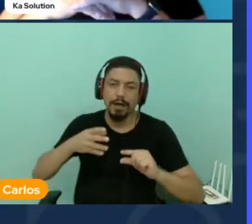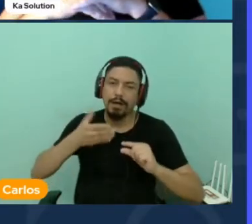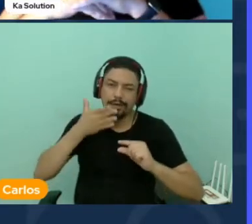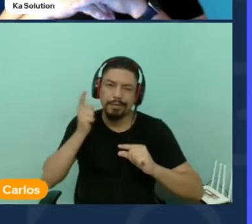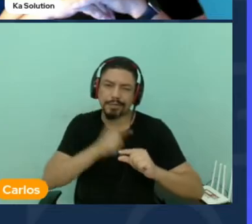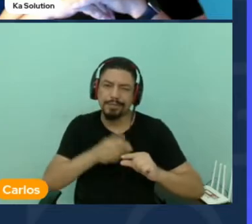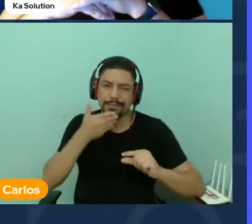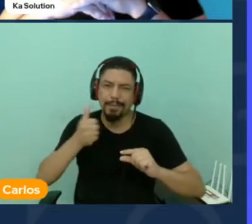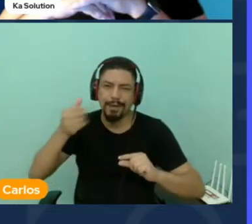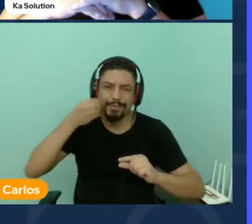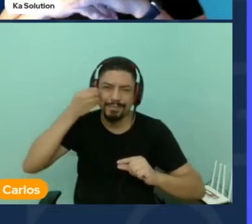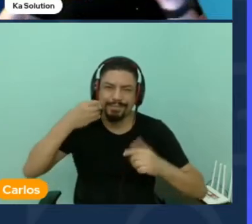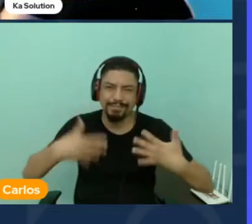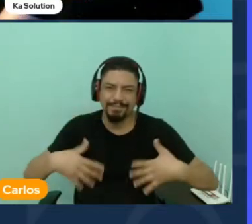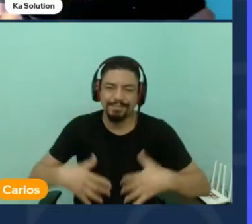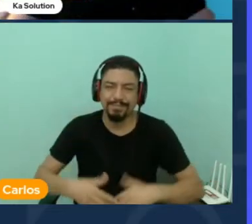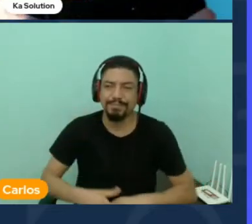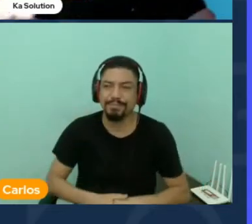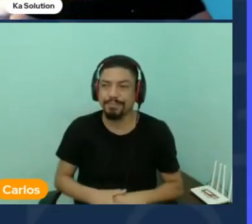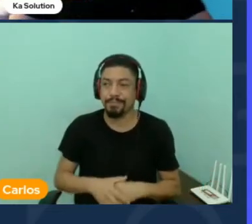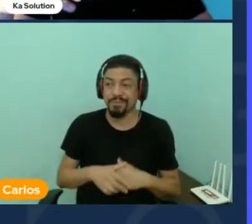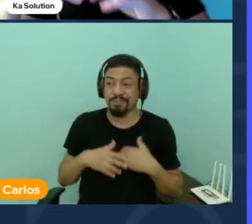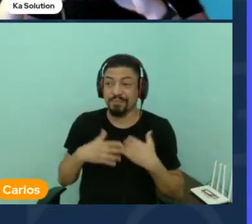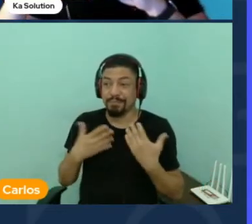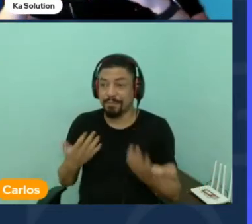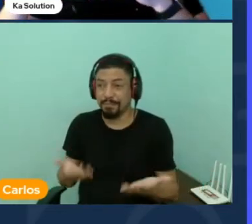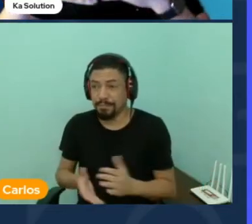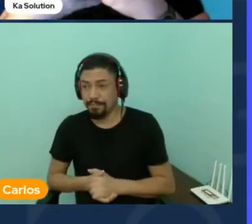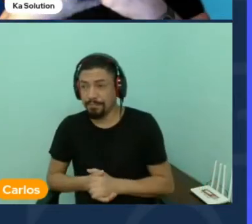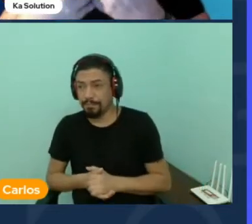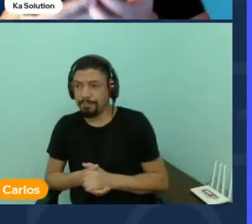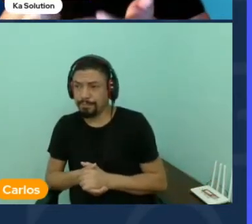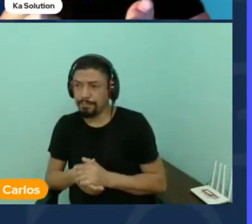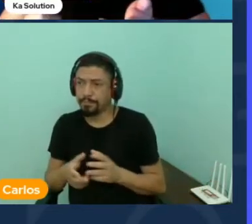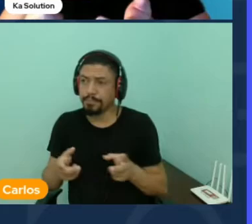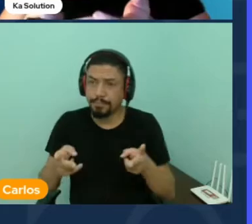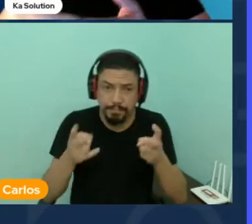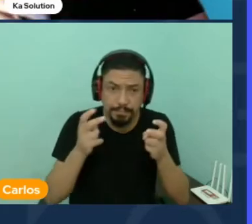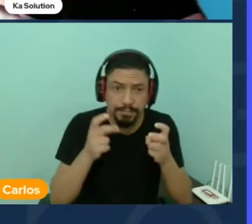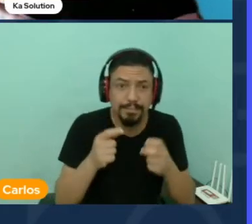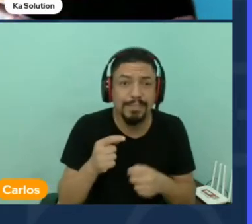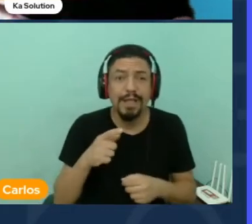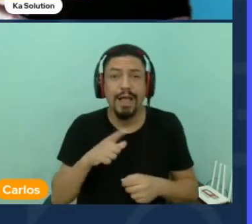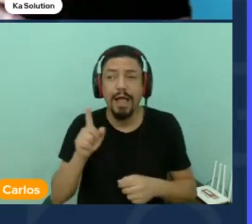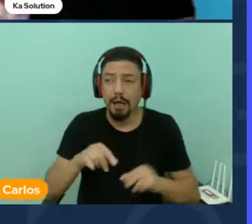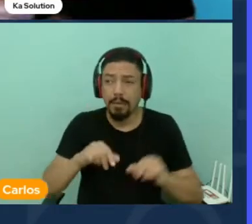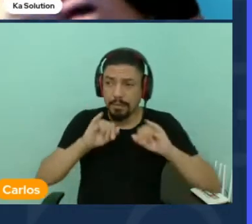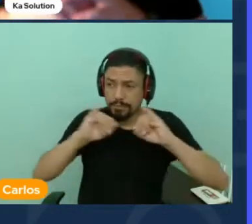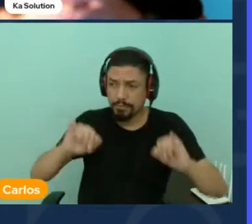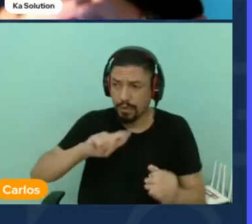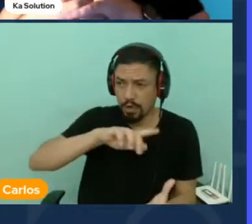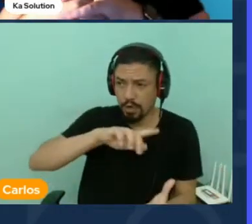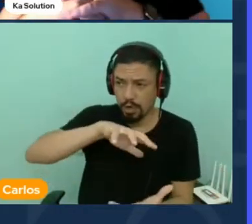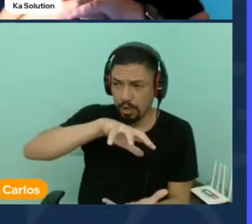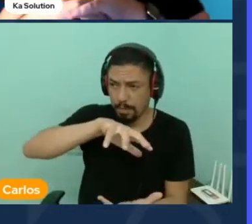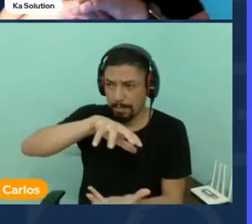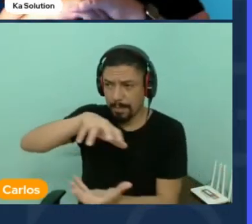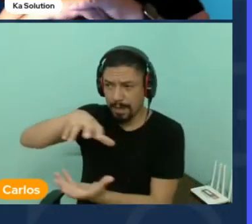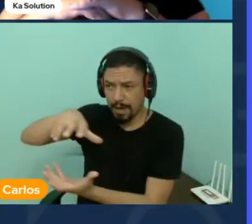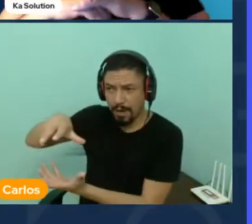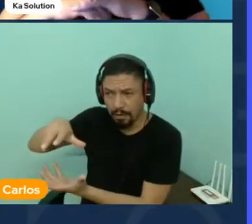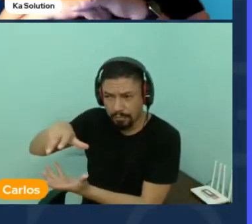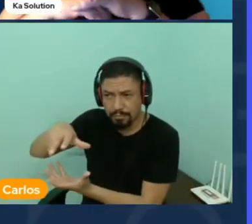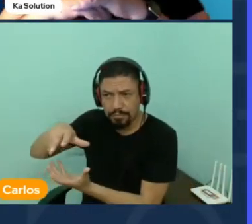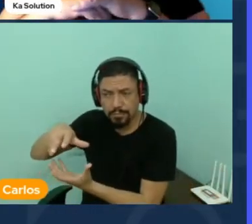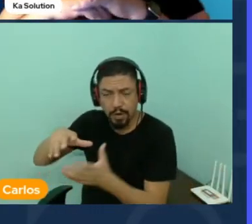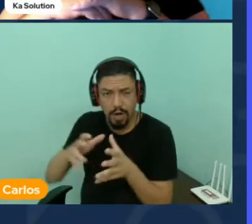melhor. Então, pessoal, percebam que é realmente uma infraestrutura global robusta